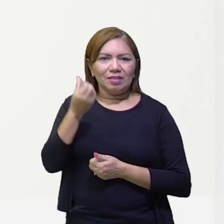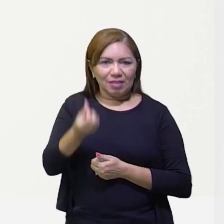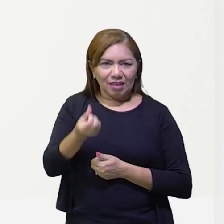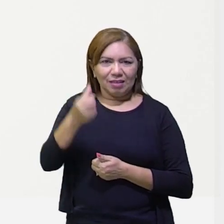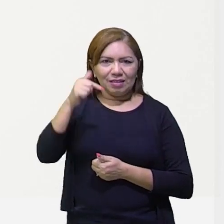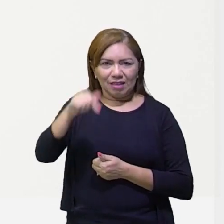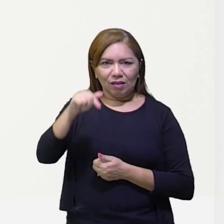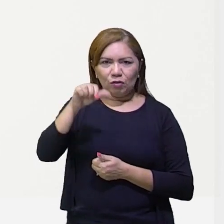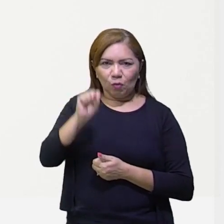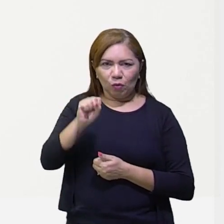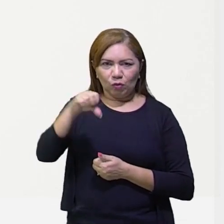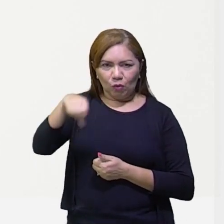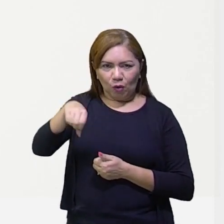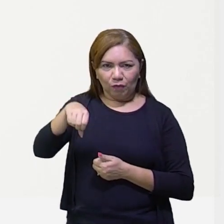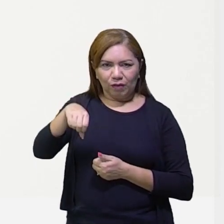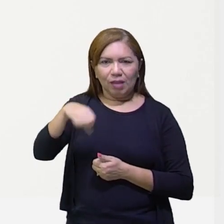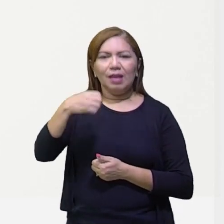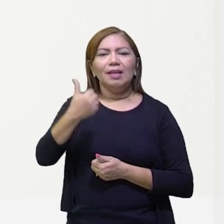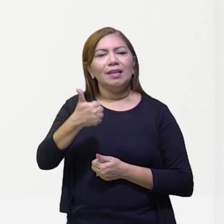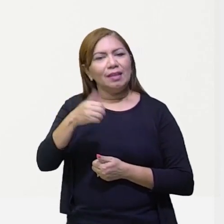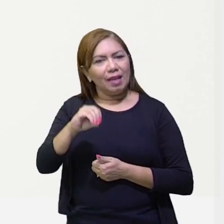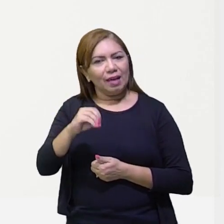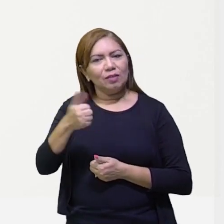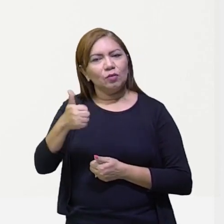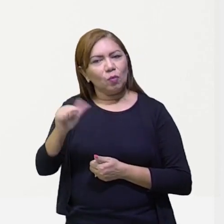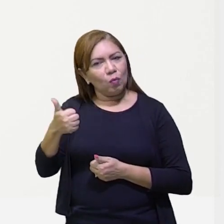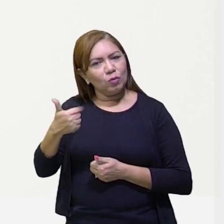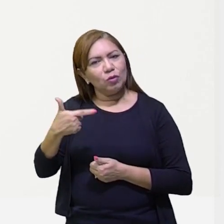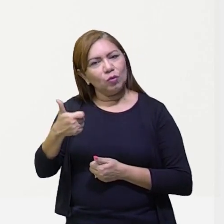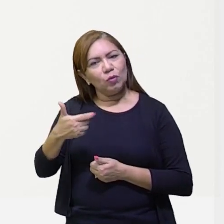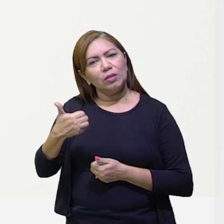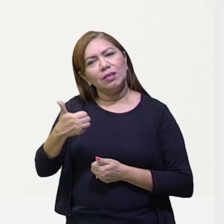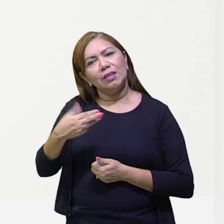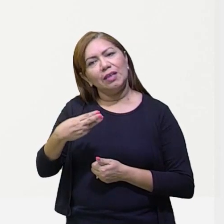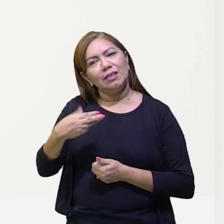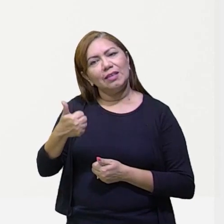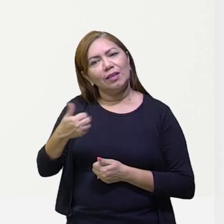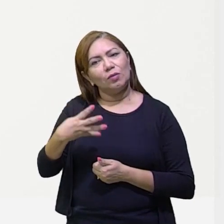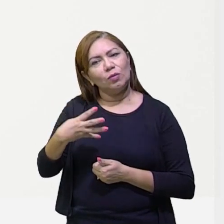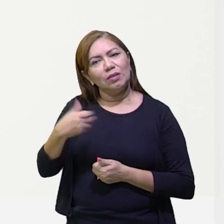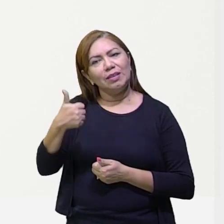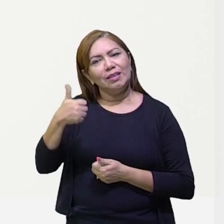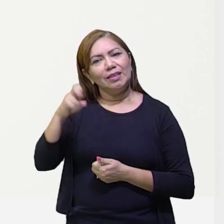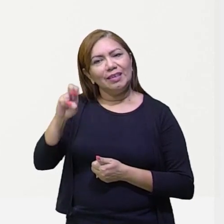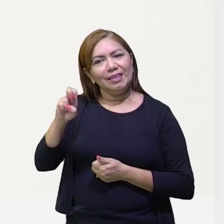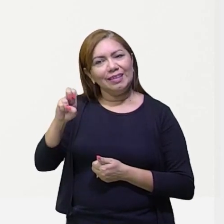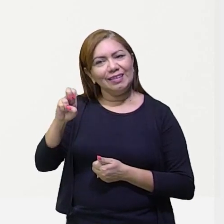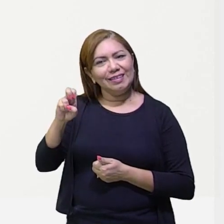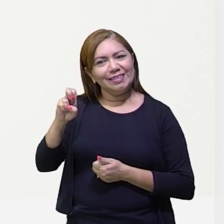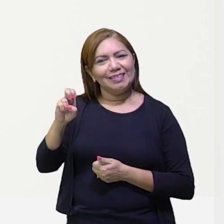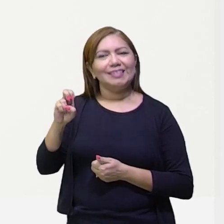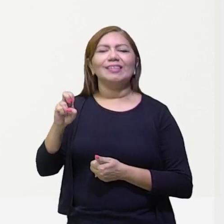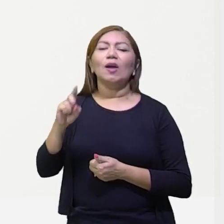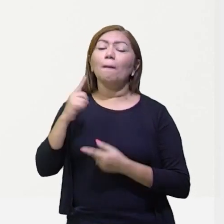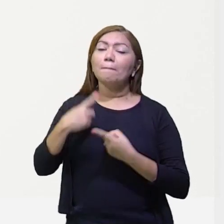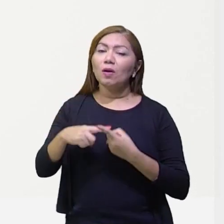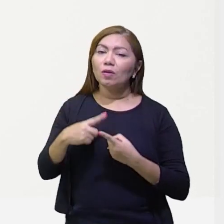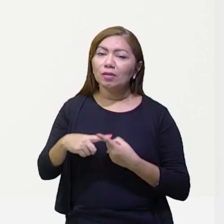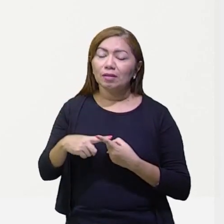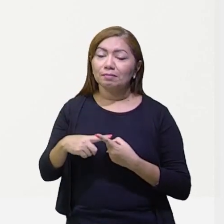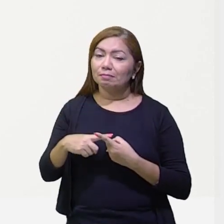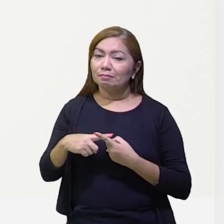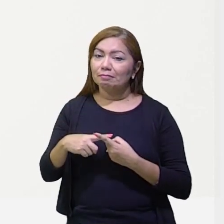7, 8, 9, 10, 11, 12, 13, 14, 15. E por que,